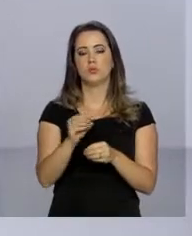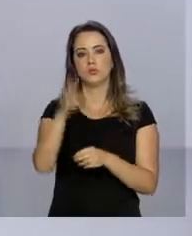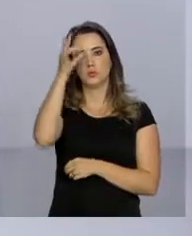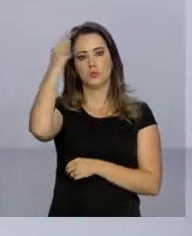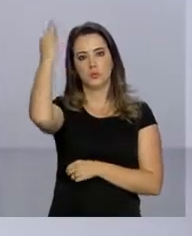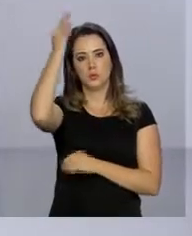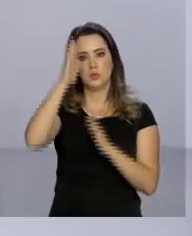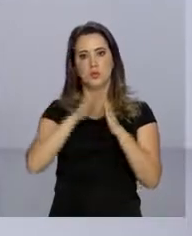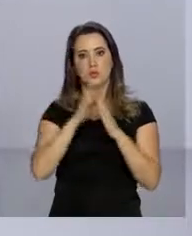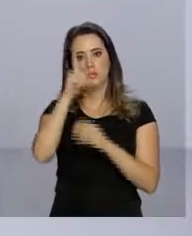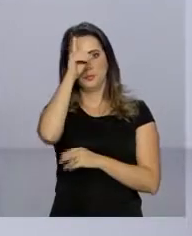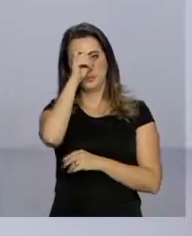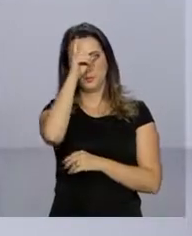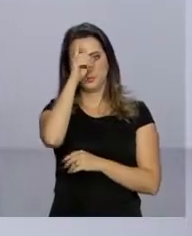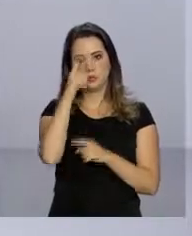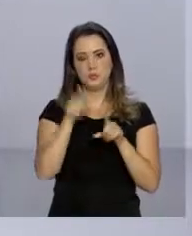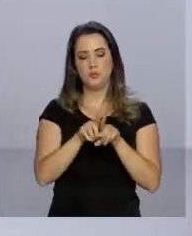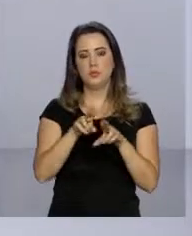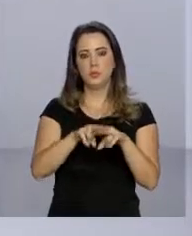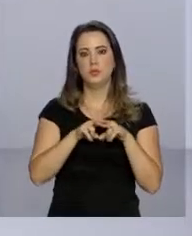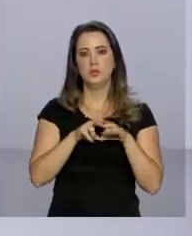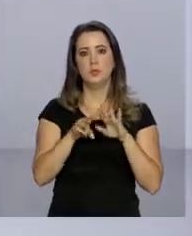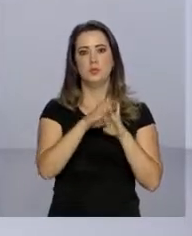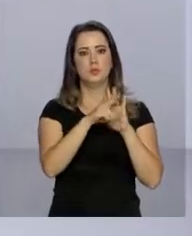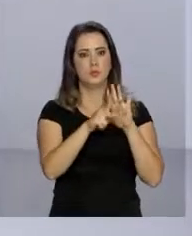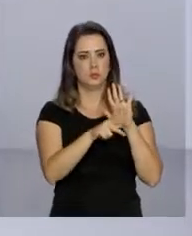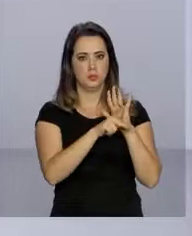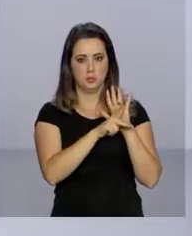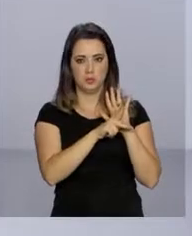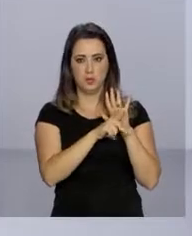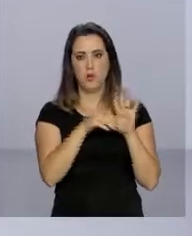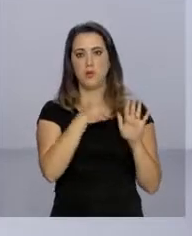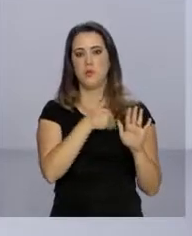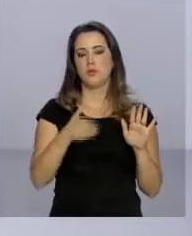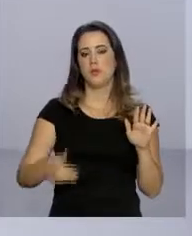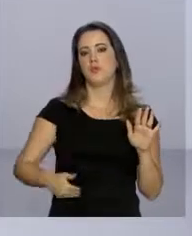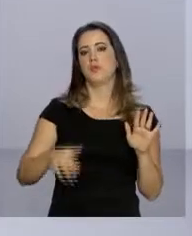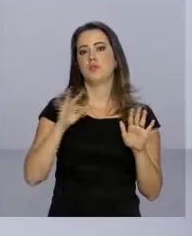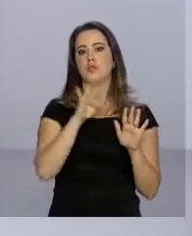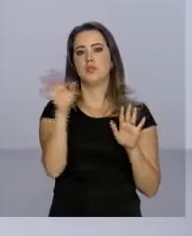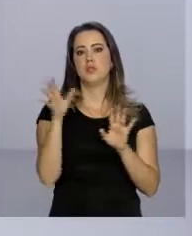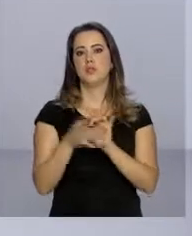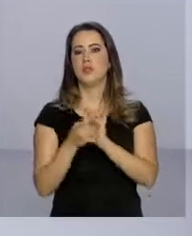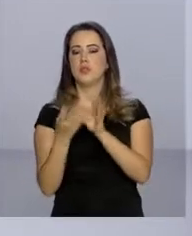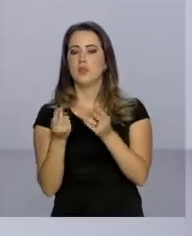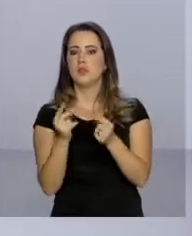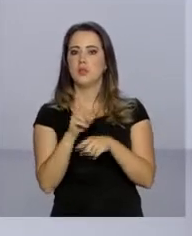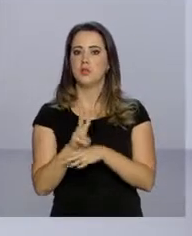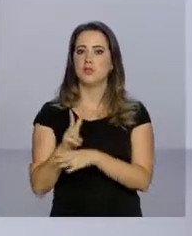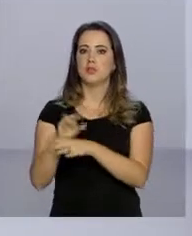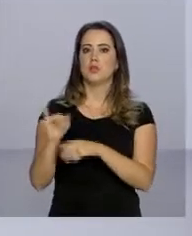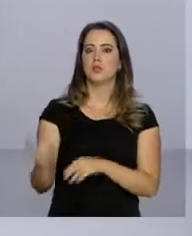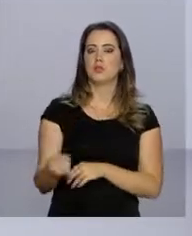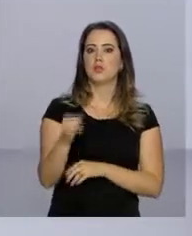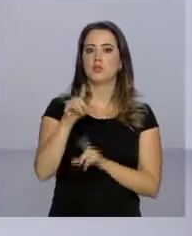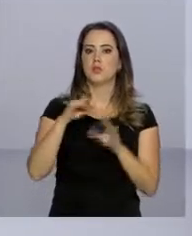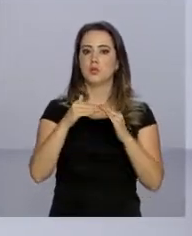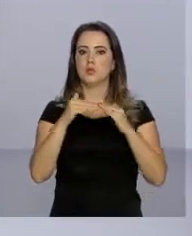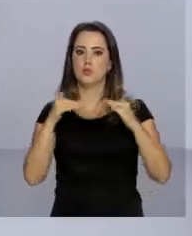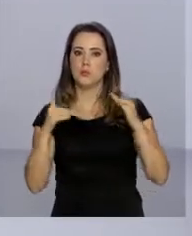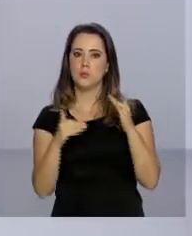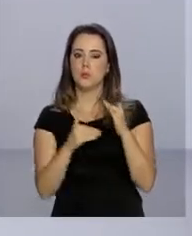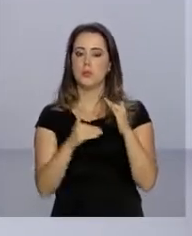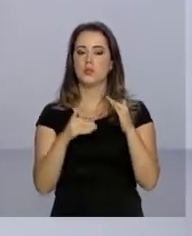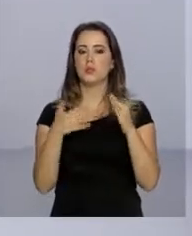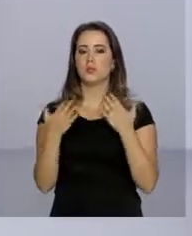filantrópicos por meio de medida provisória o governo federal vai liberar crédito com taxa de juros abaixo do que é cobrado